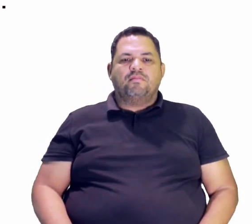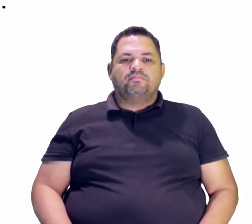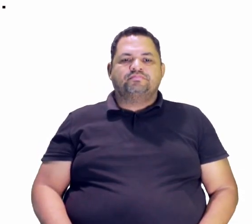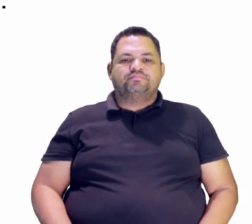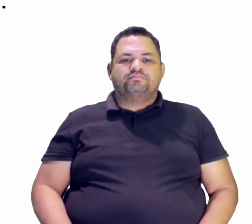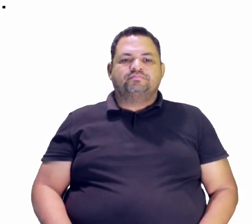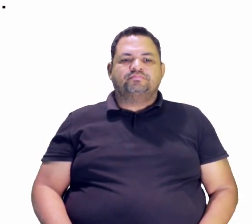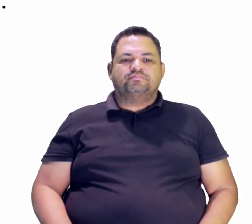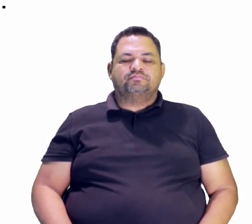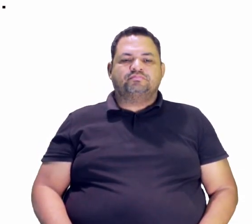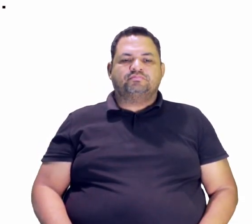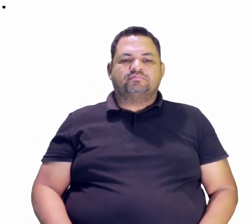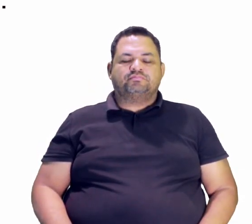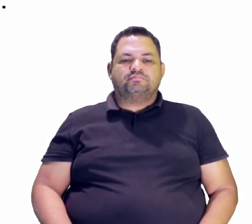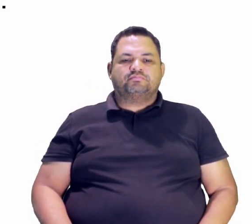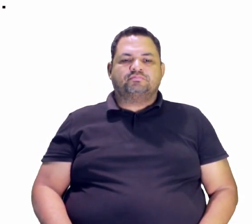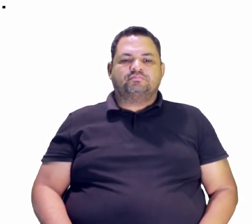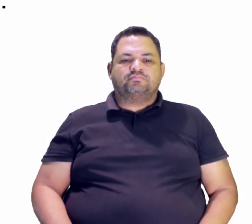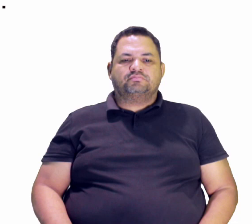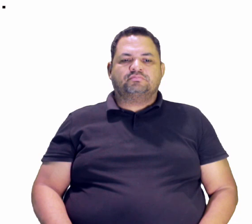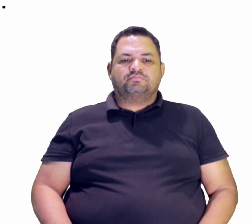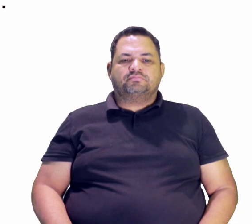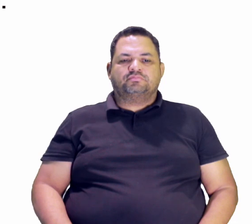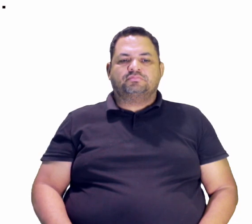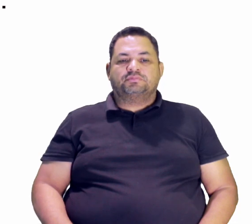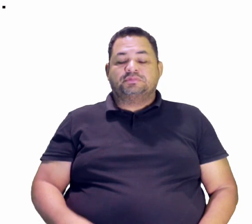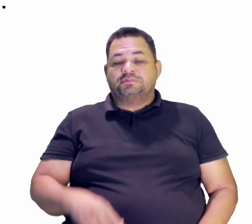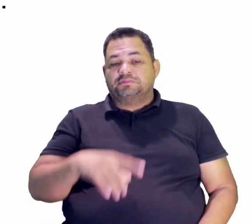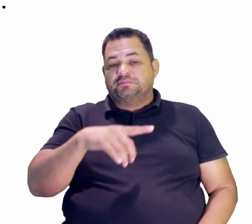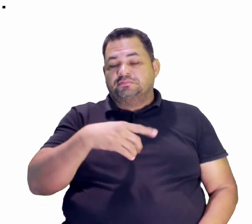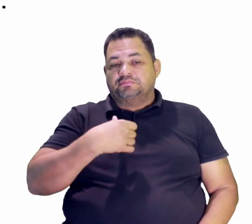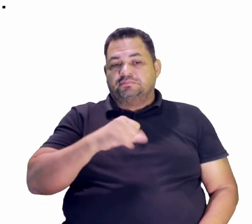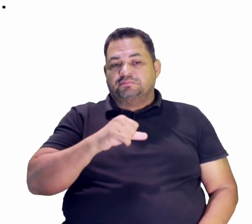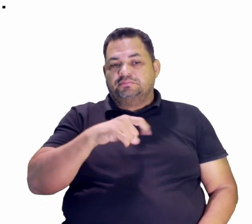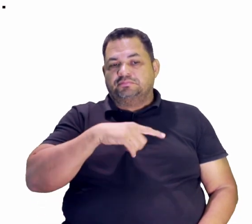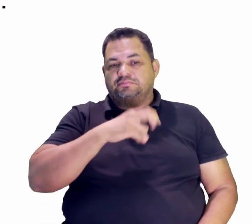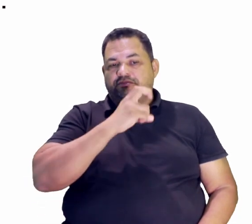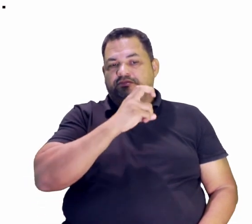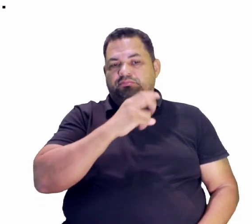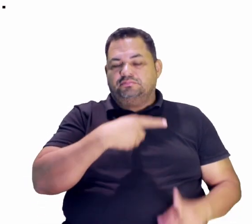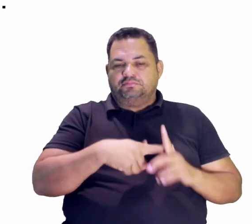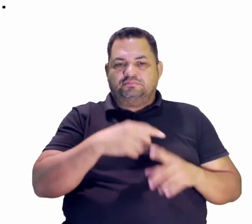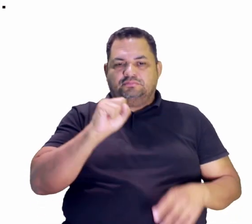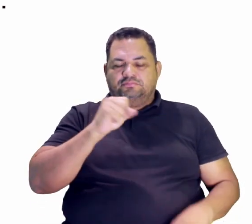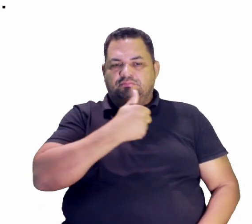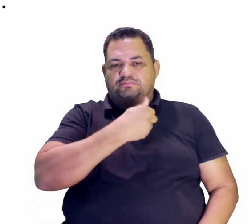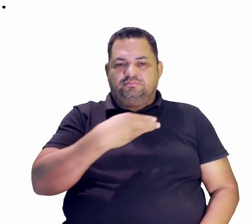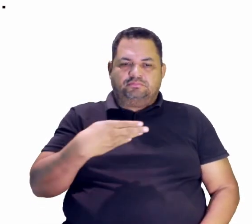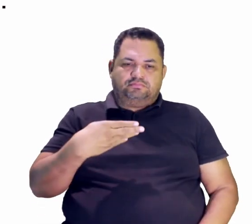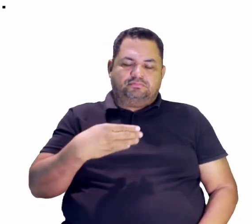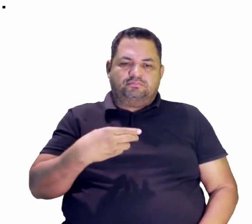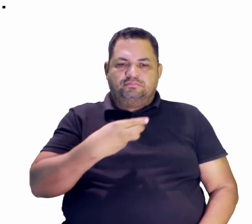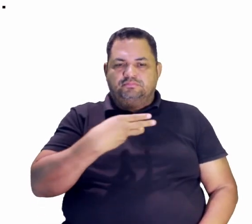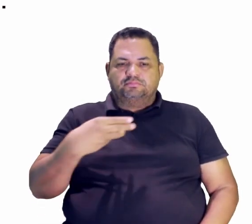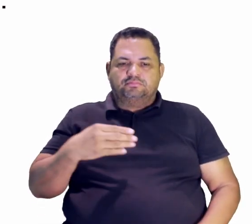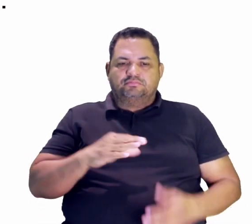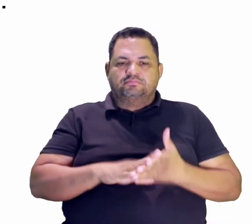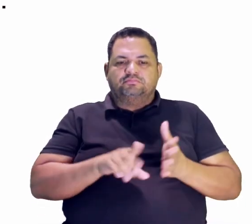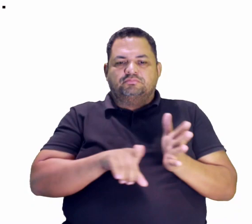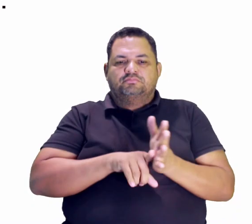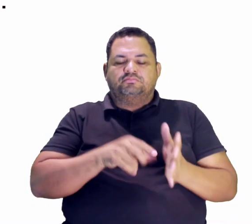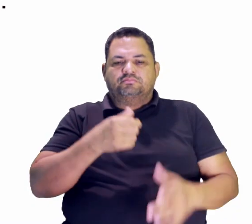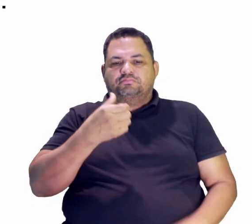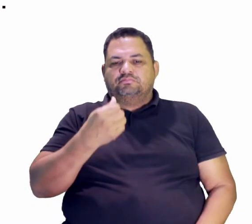Né? Então, se eu tiver 5 mais 8, né? 13 menos 6, então nós temos o